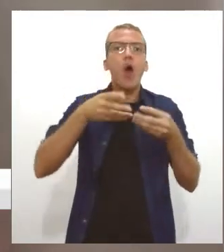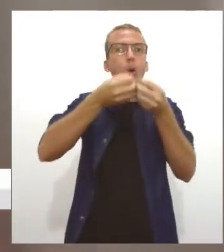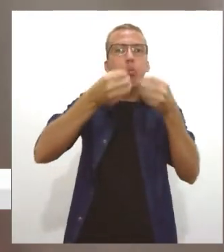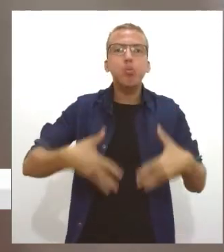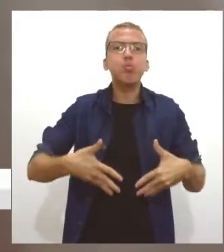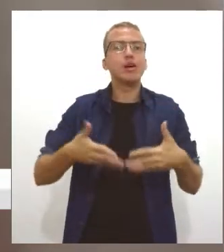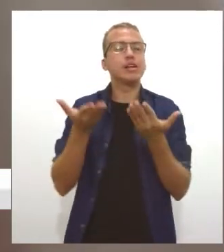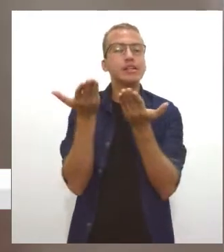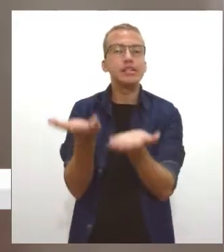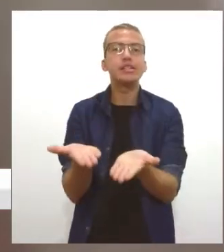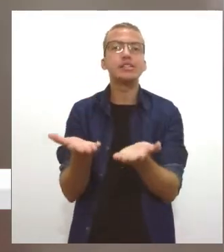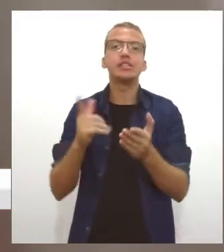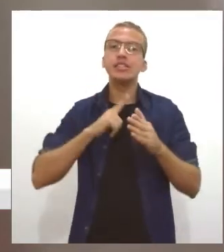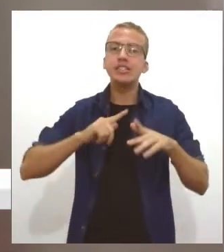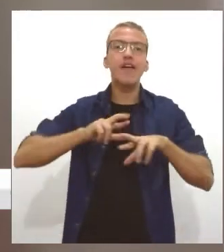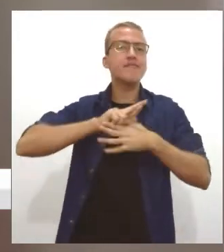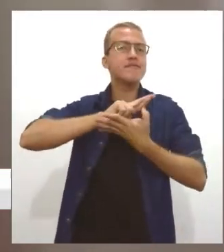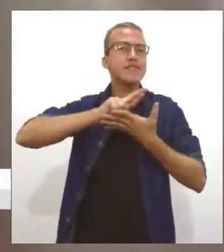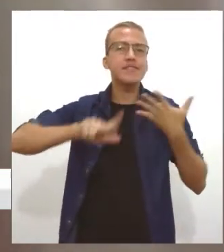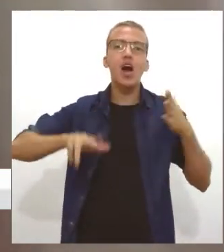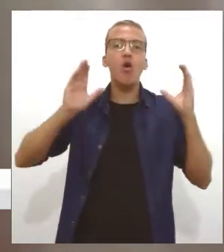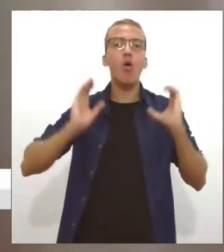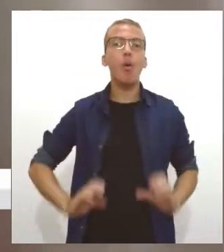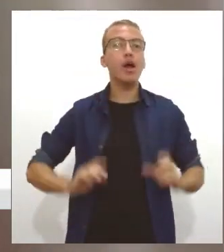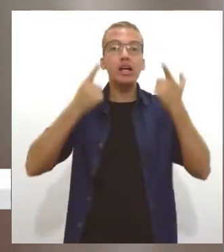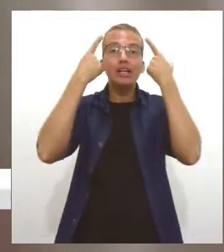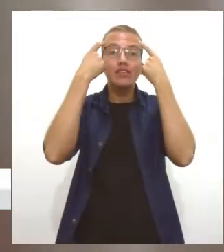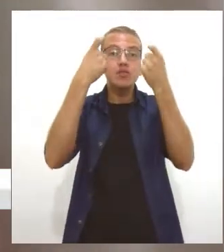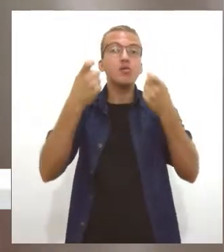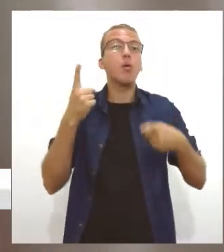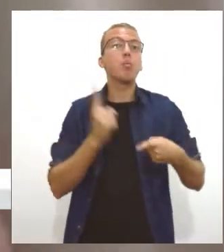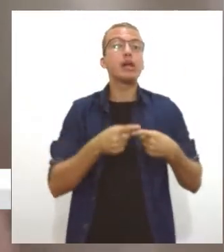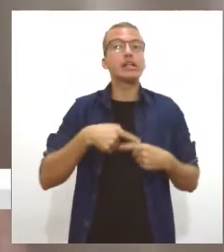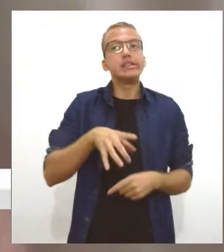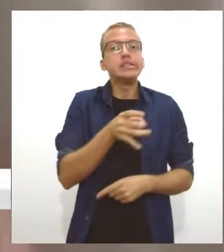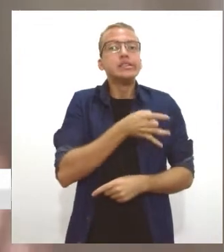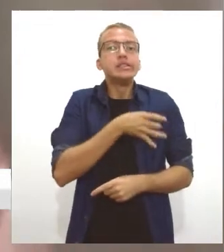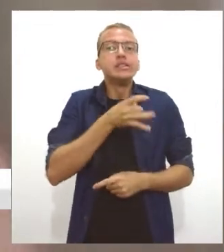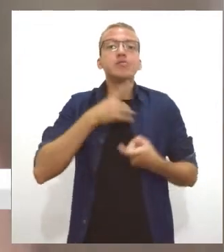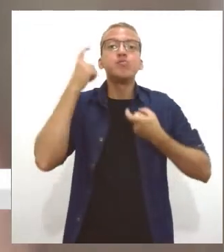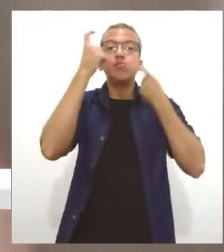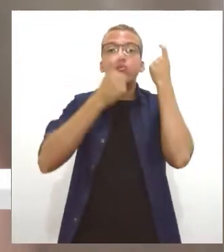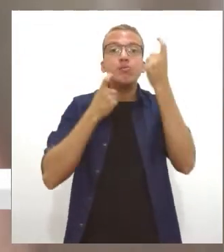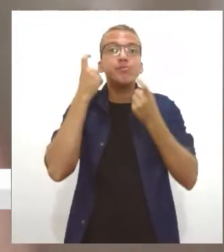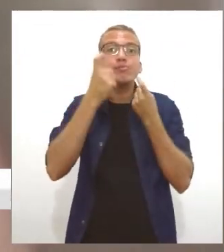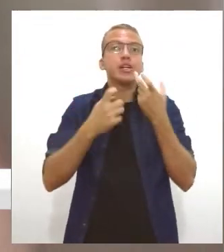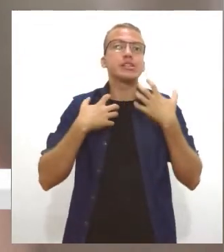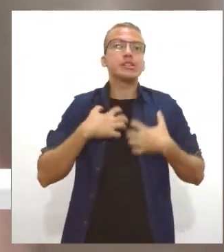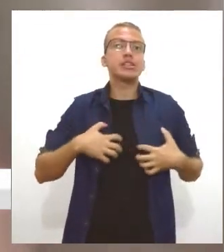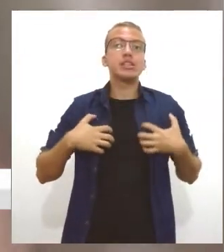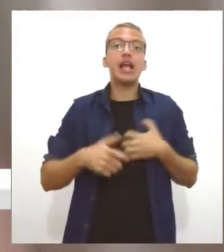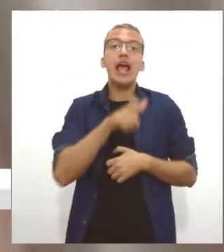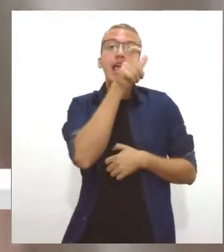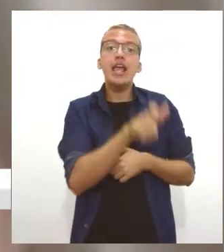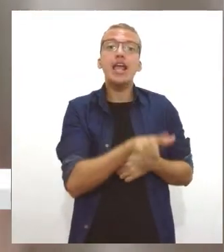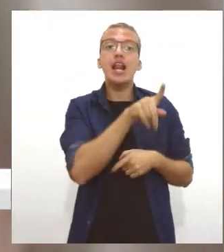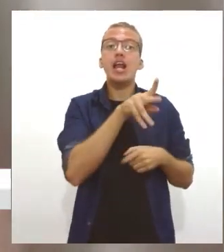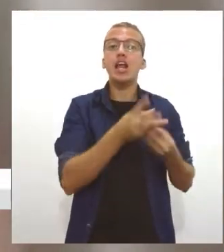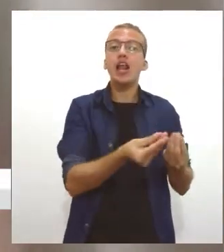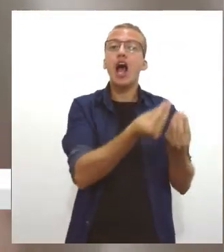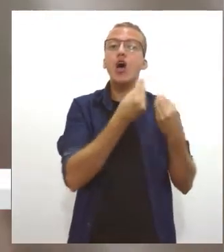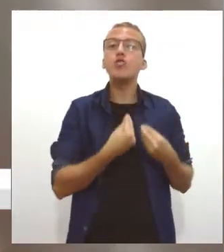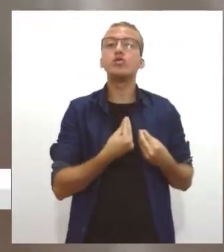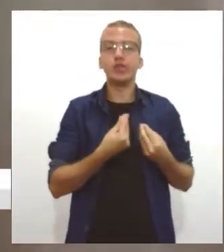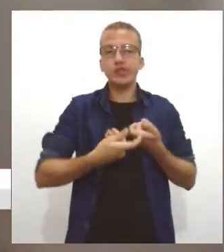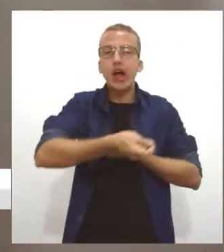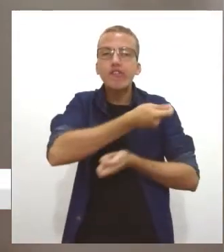de atos violentos em razão do receio de o provedor, que é o agressor,